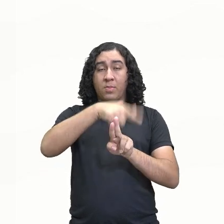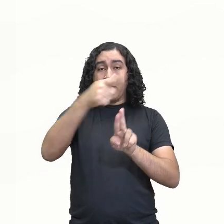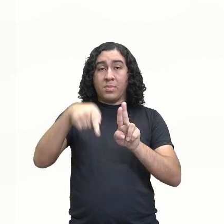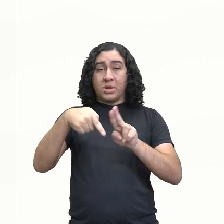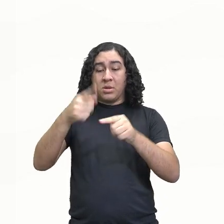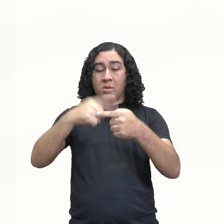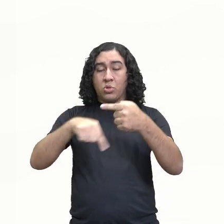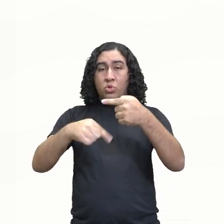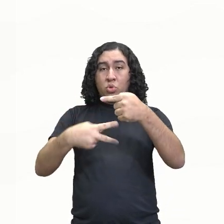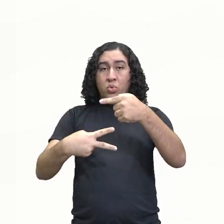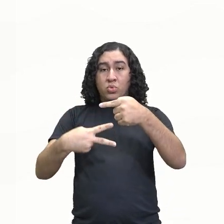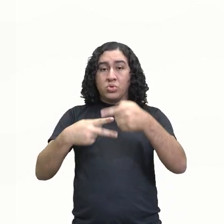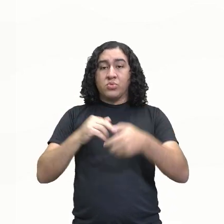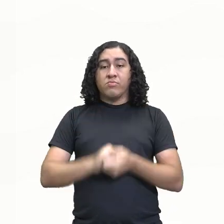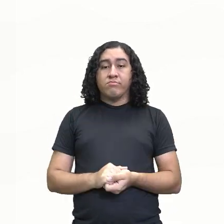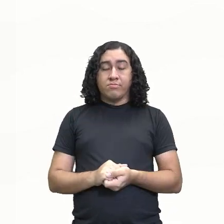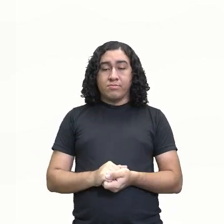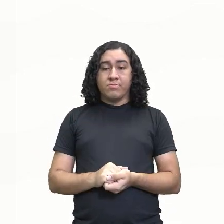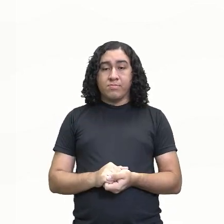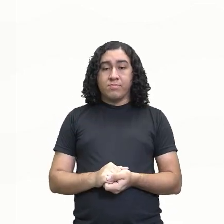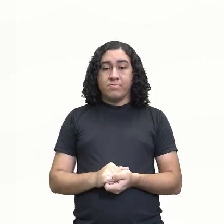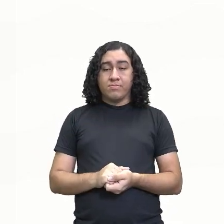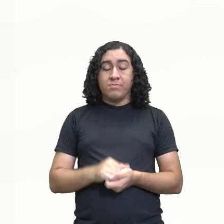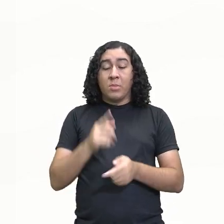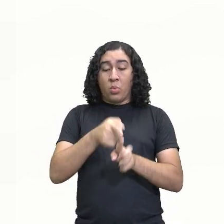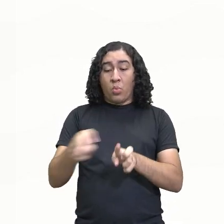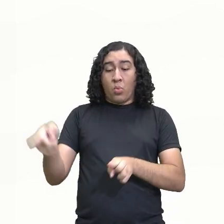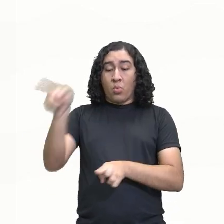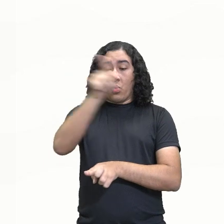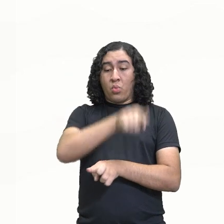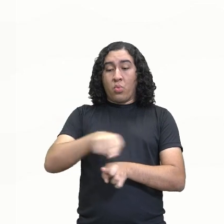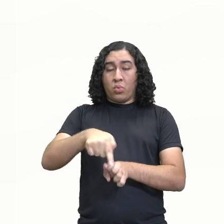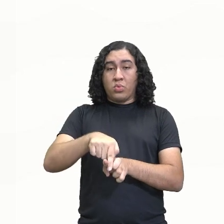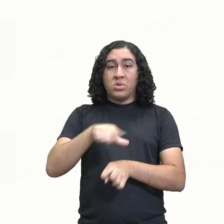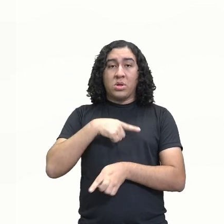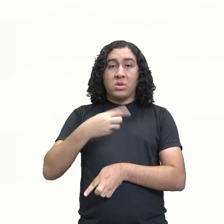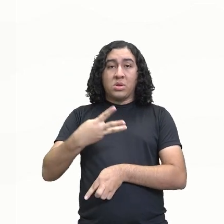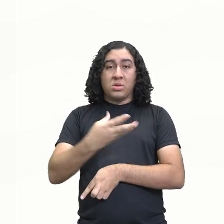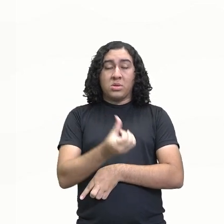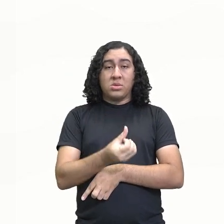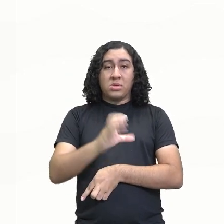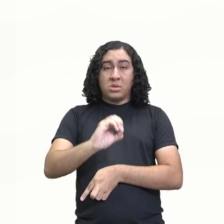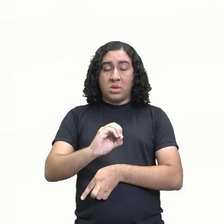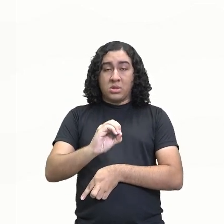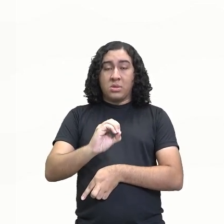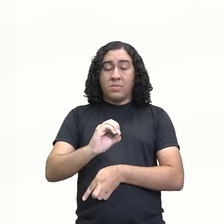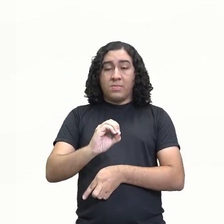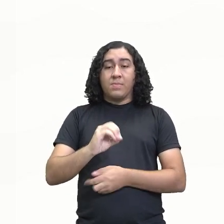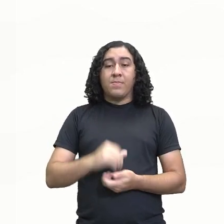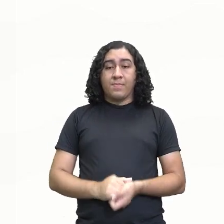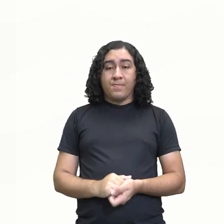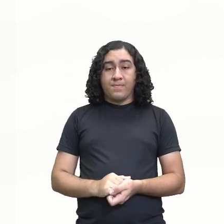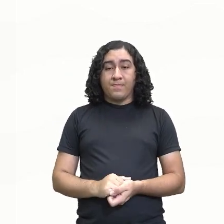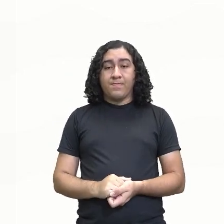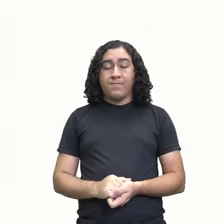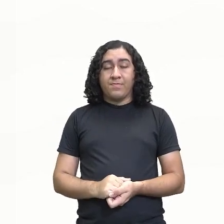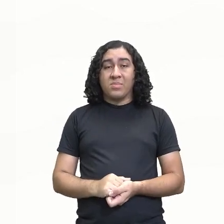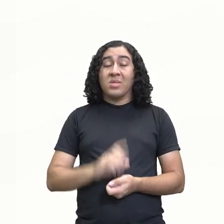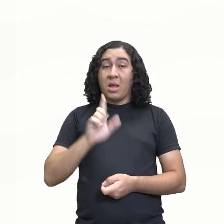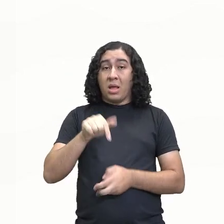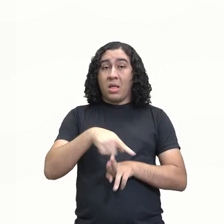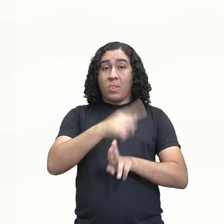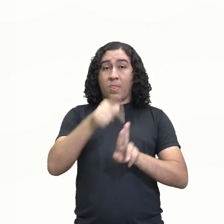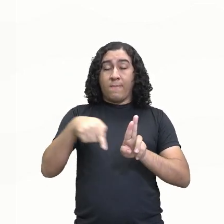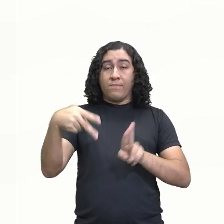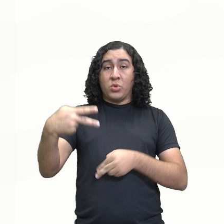e aí a volta completa, não é? Nós vamos ter 360 graus, que aqui nada mais é do